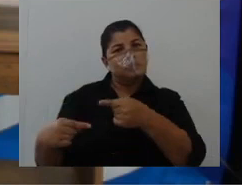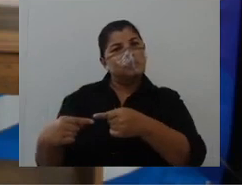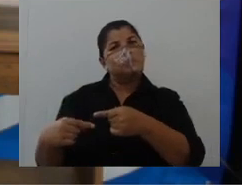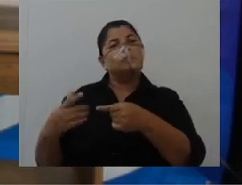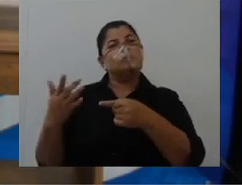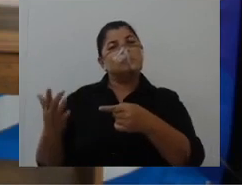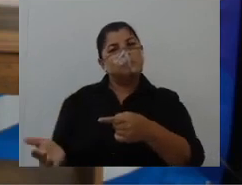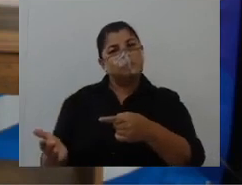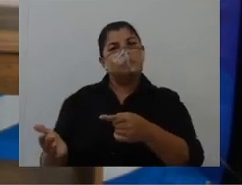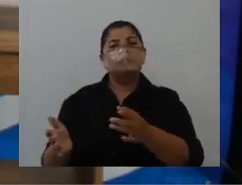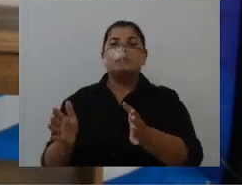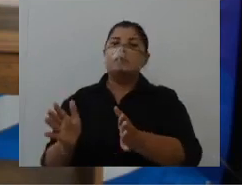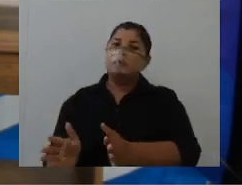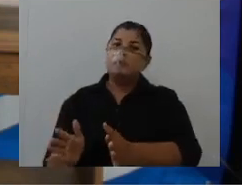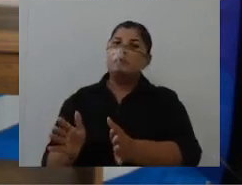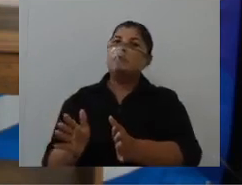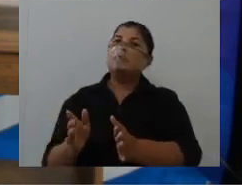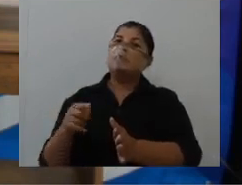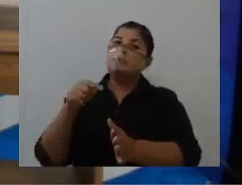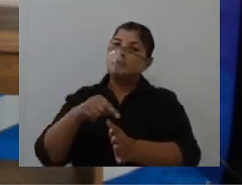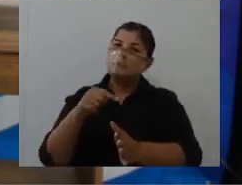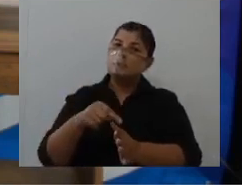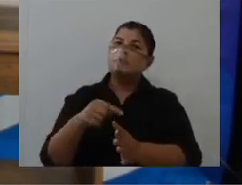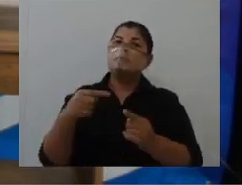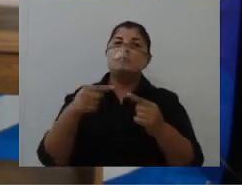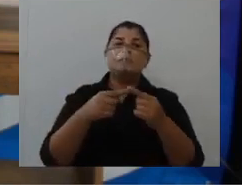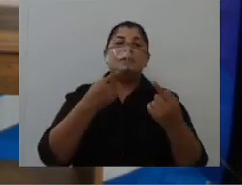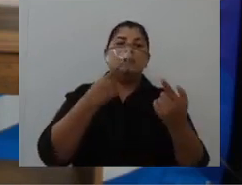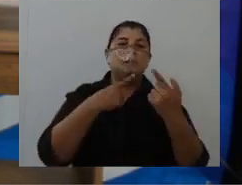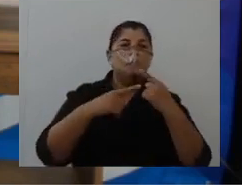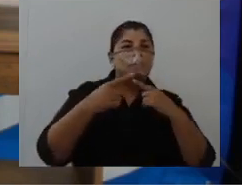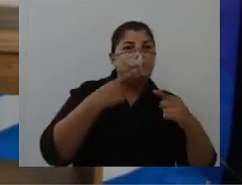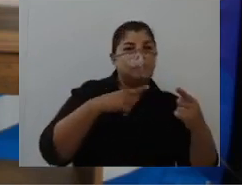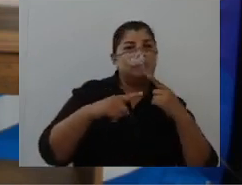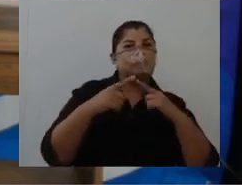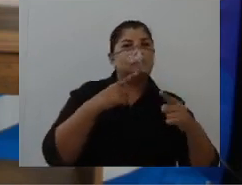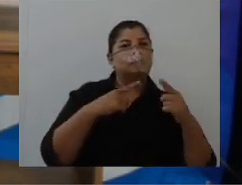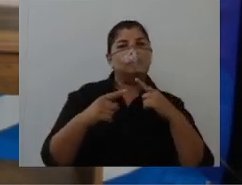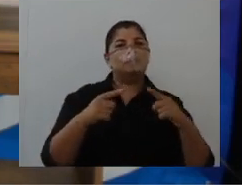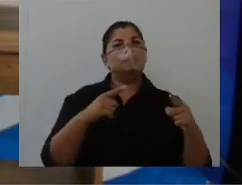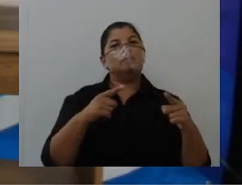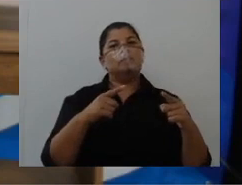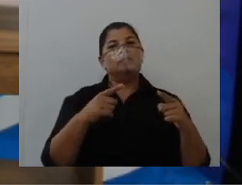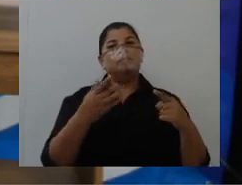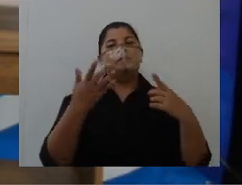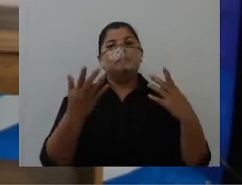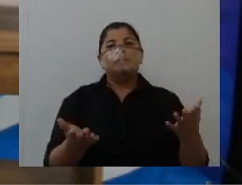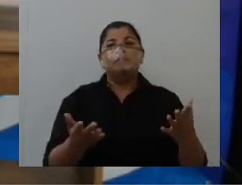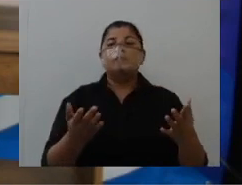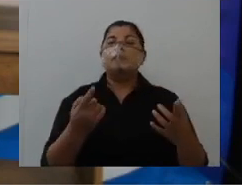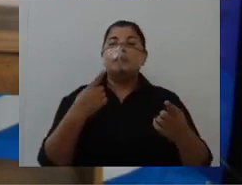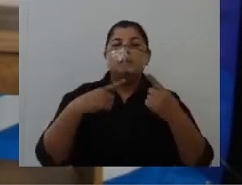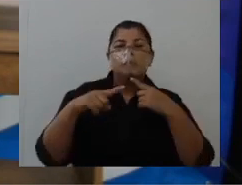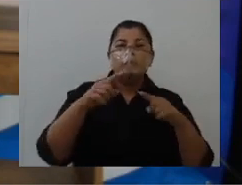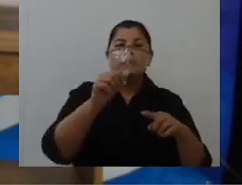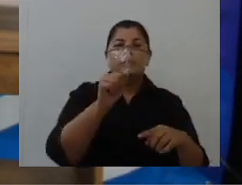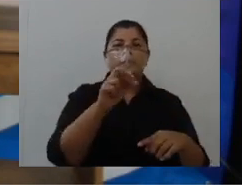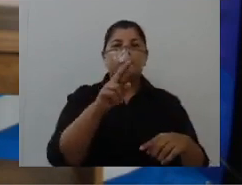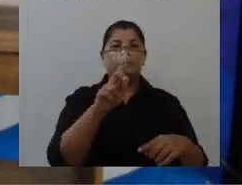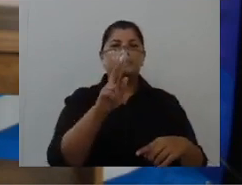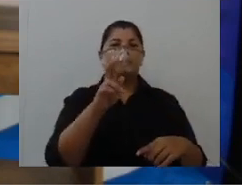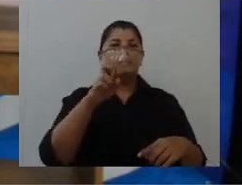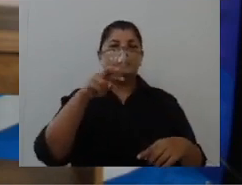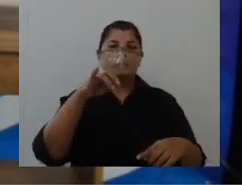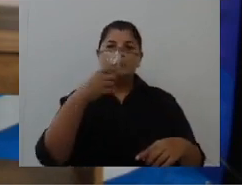é exposição, aí já vem para a argumentação. Ou seja, a argumentação é aquilo que é aquele texto,